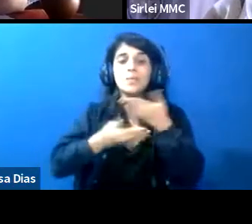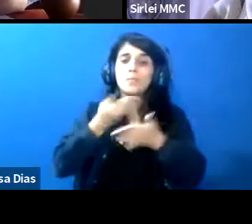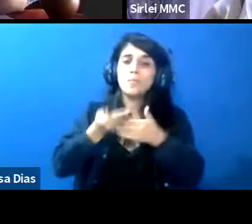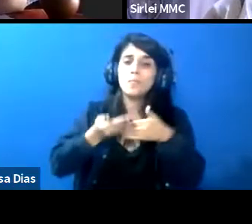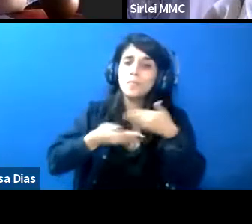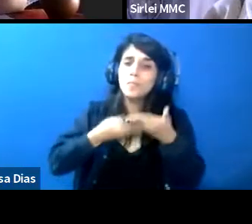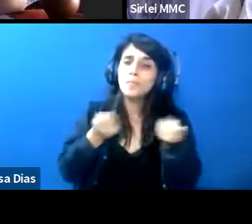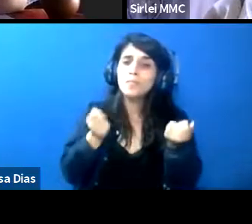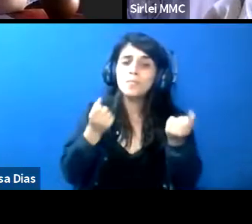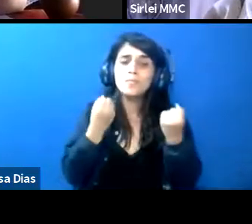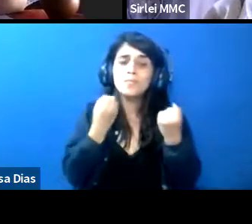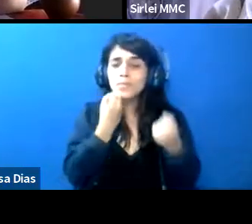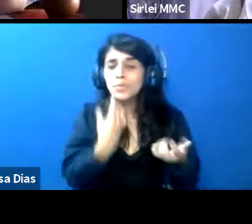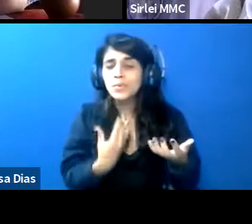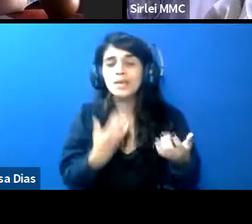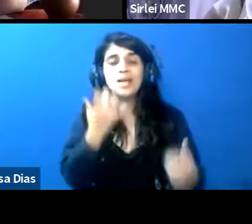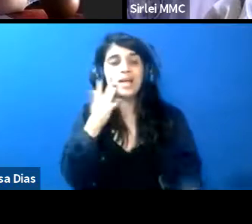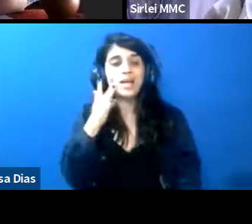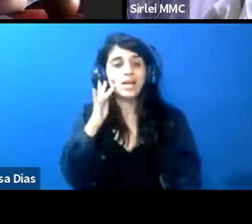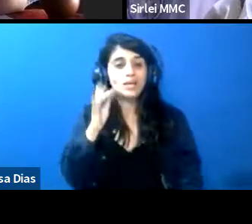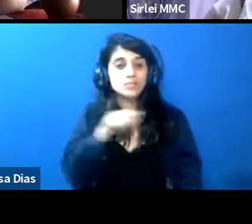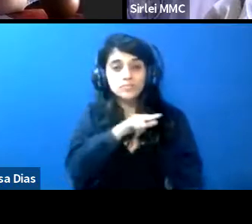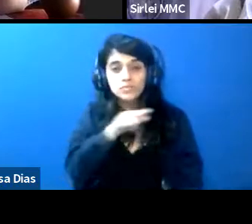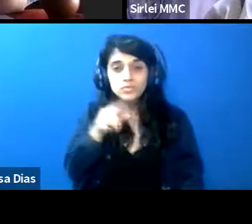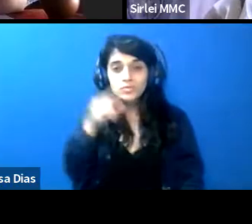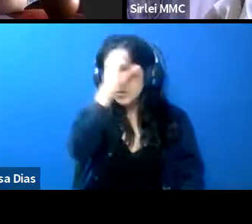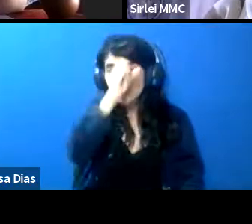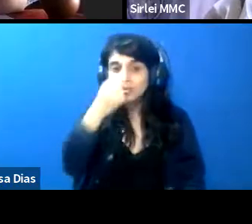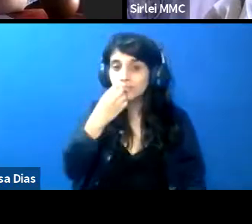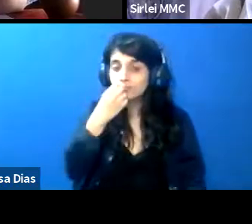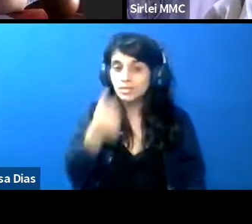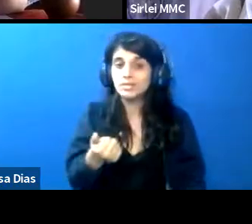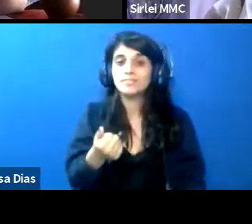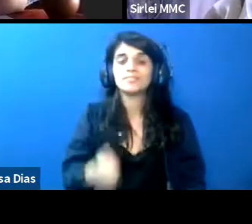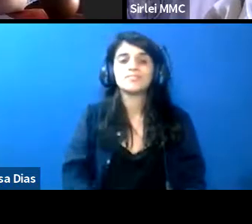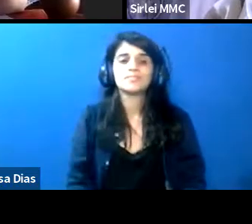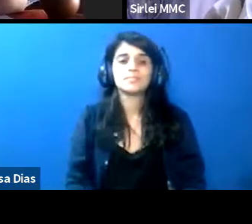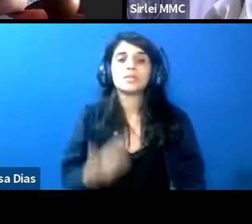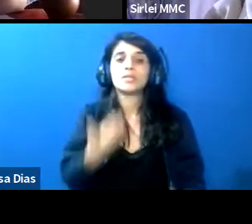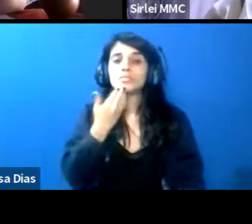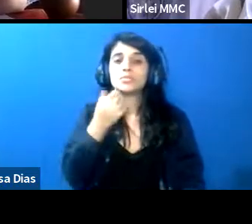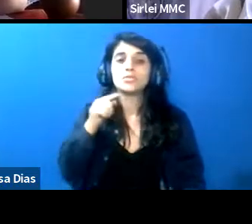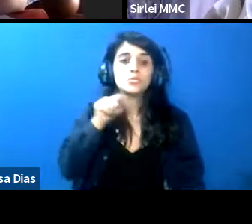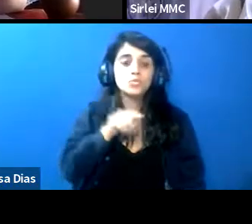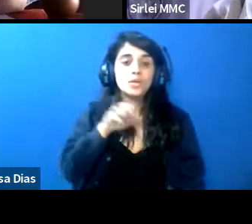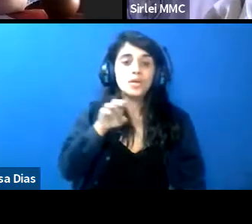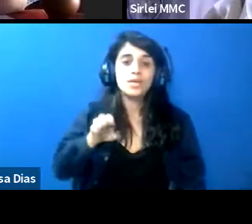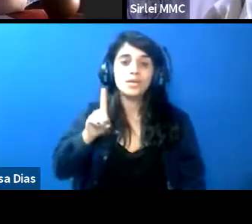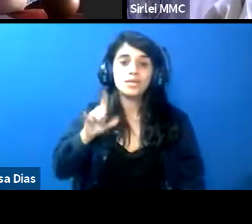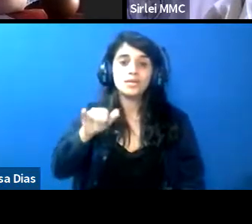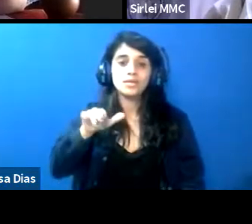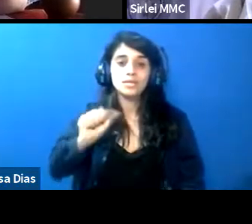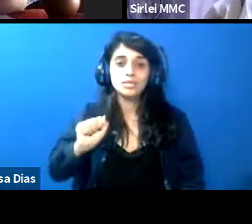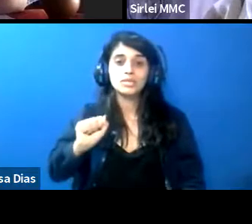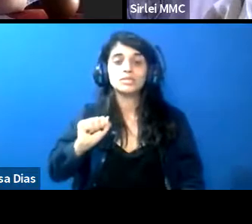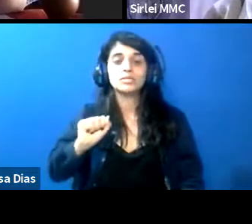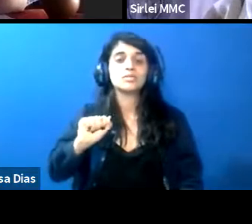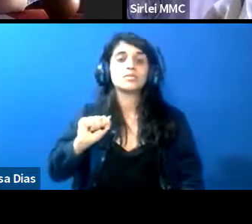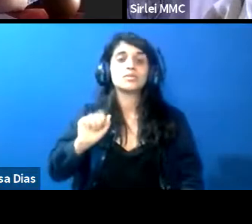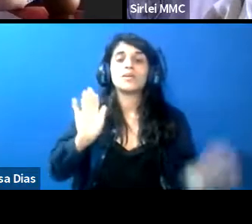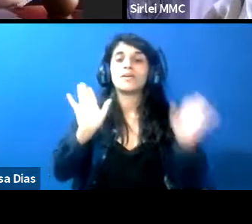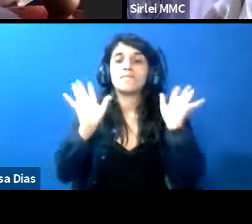mundo está aprendendo bastante. Vou pedir para tu engatar já aí, Edna, e dar o teu tchau.